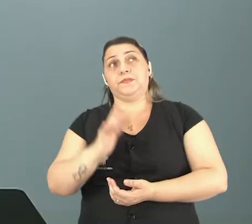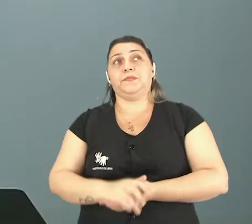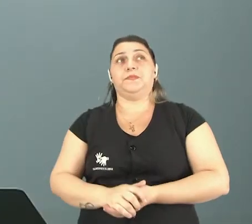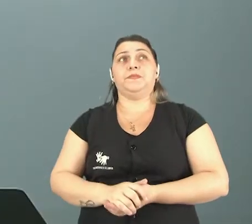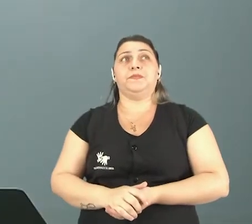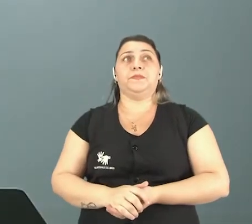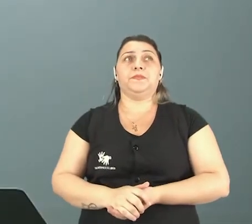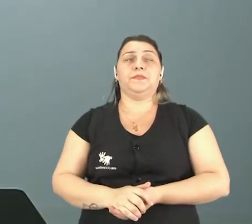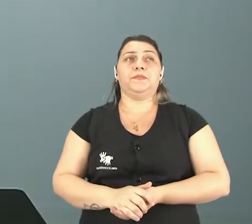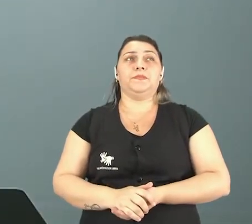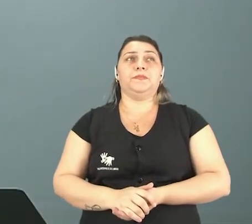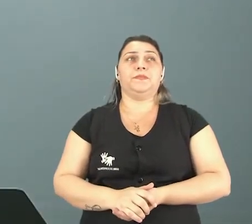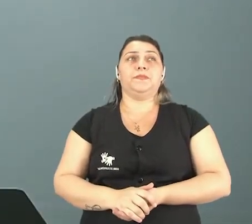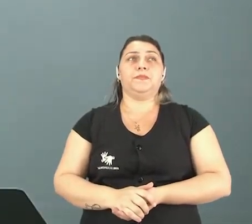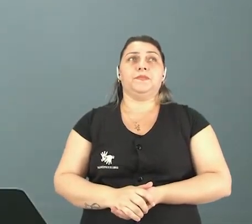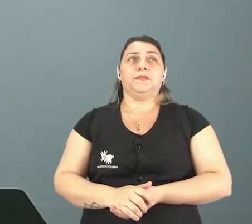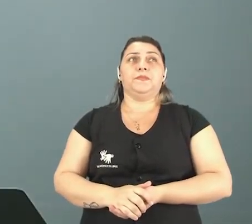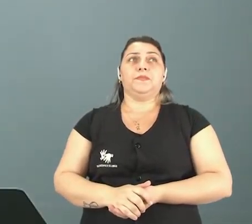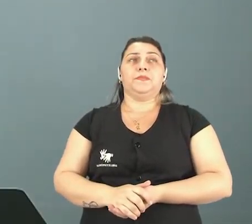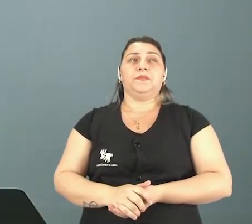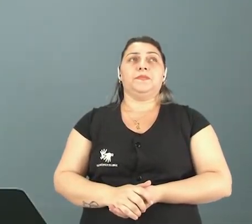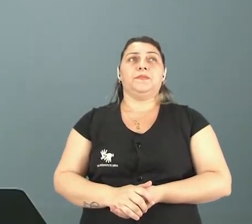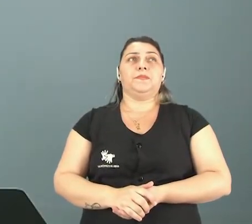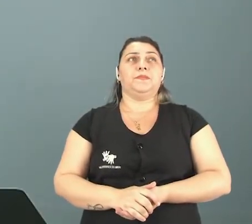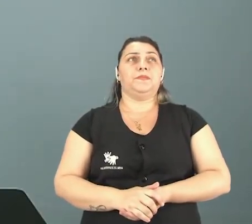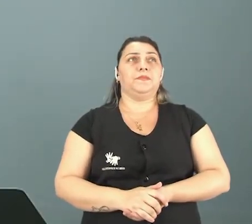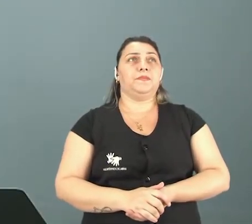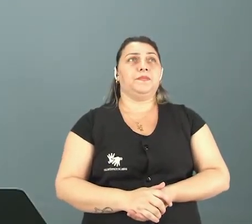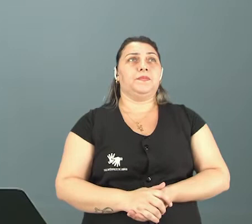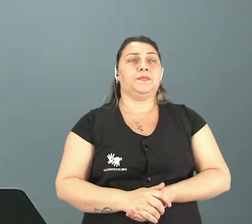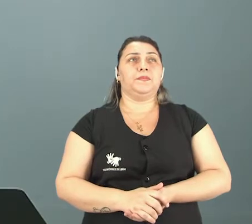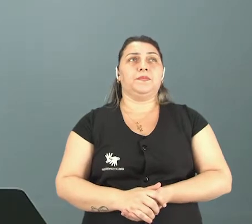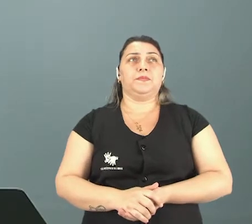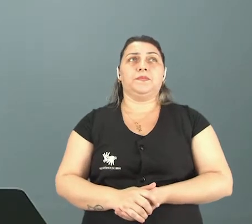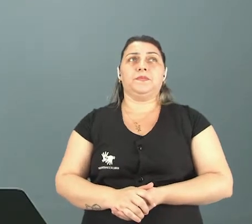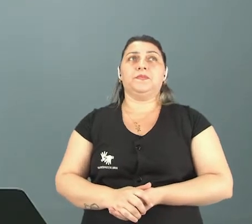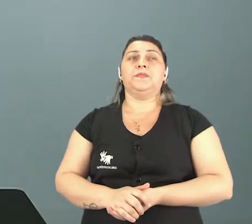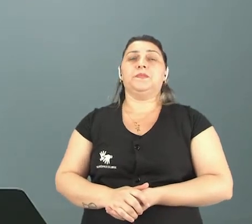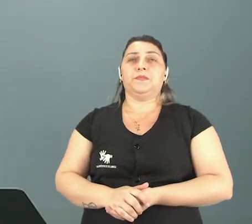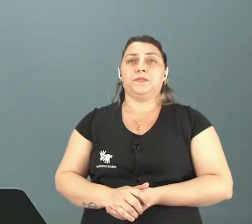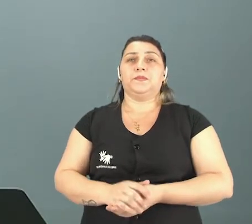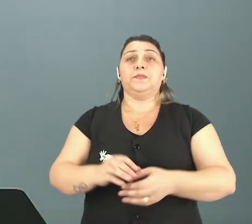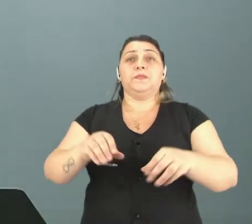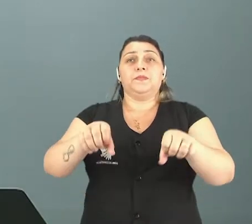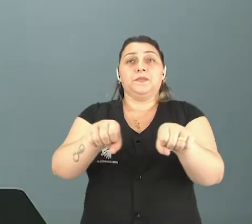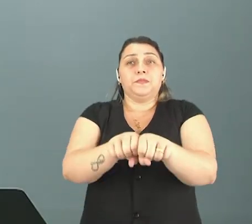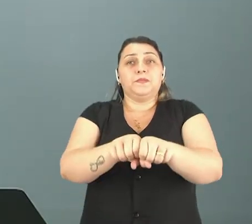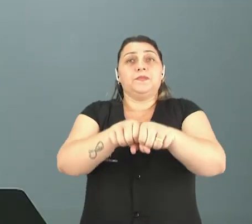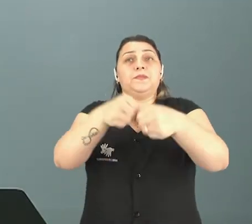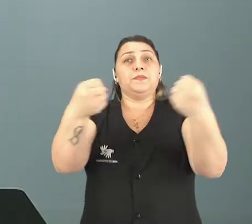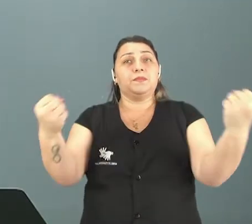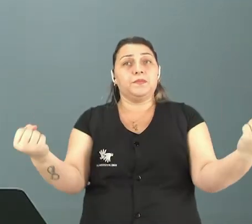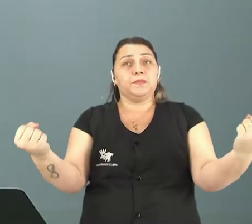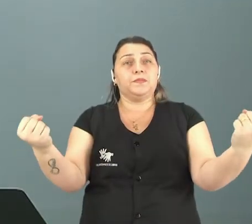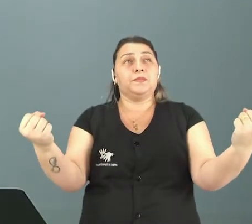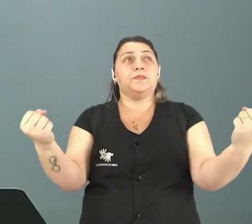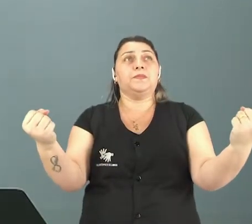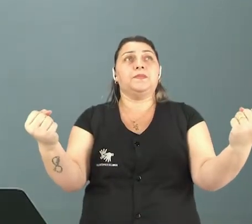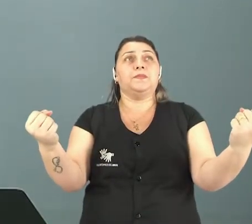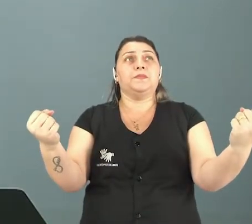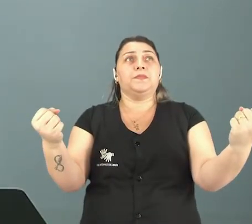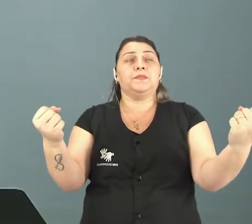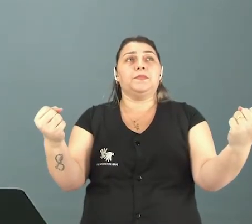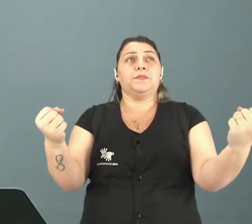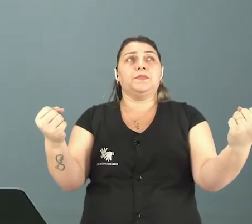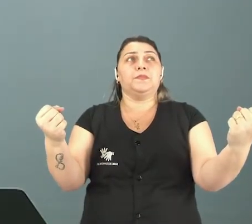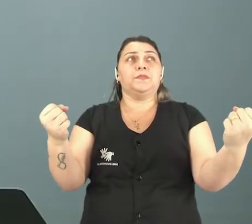círculo, pegar esse outro aqui. Vou pegar esse todo, né? O meu pirulito inteiro, e vou